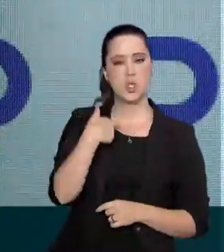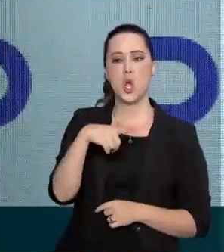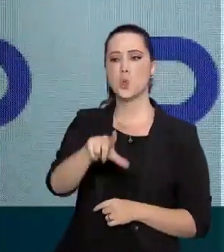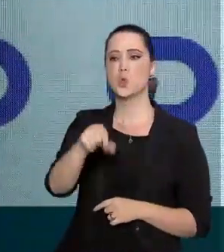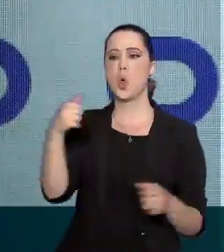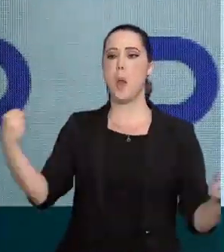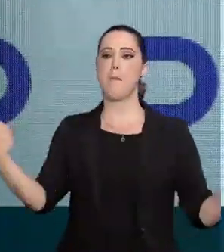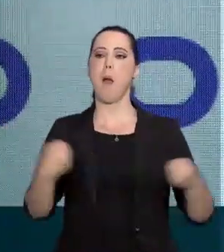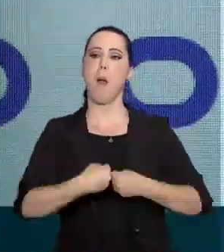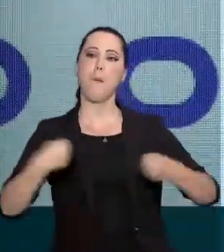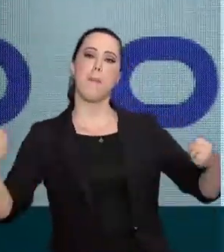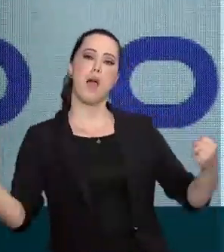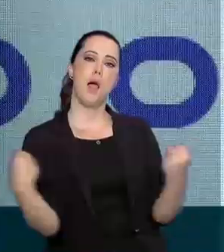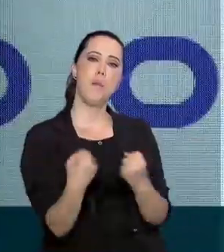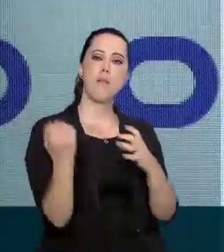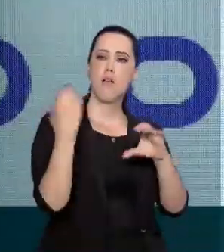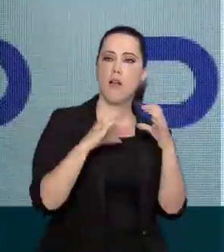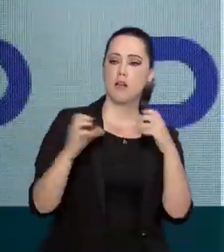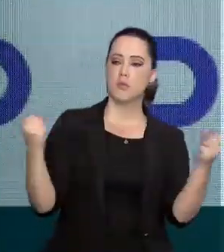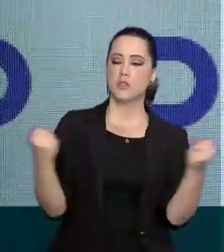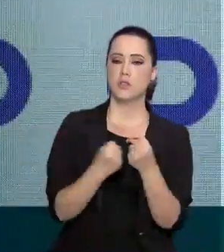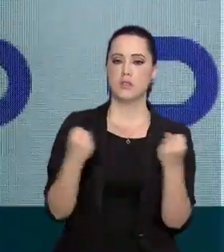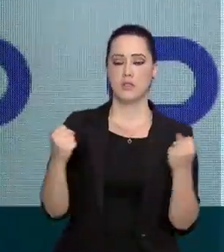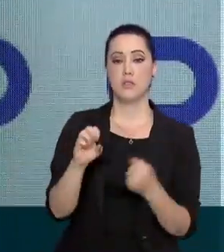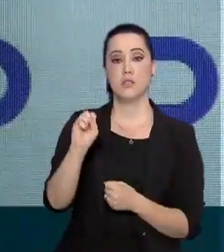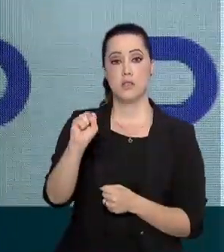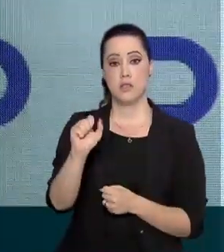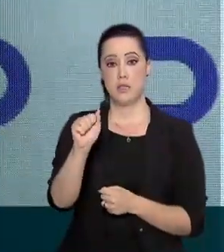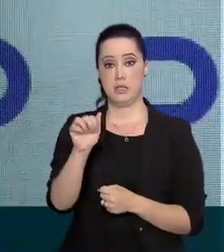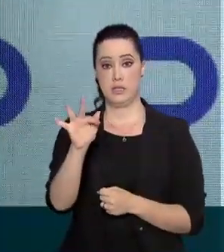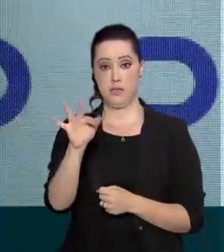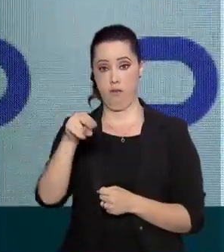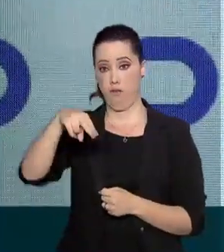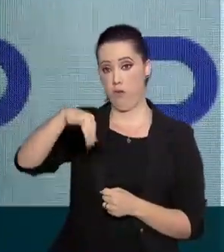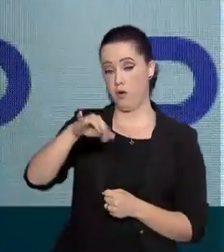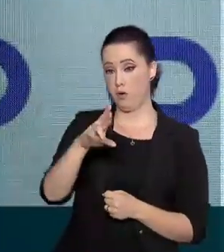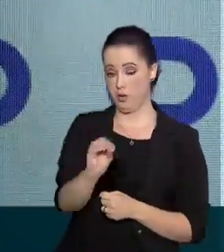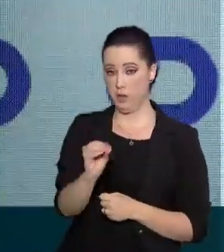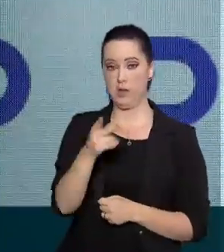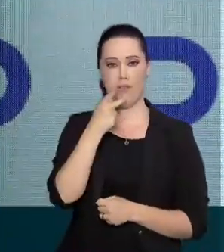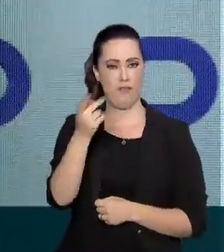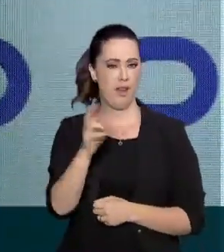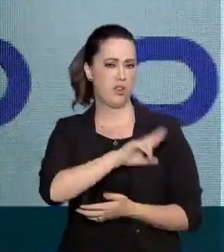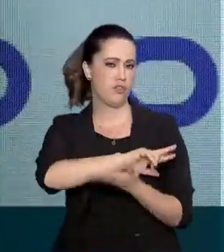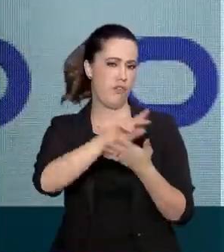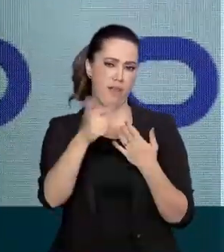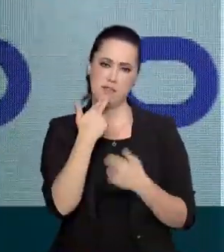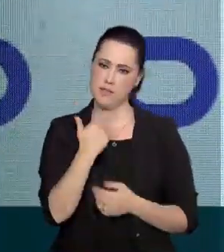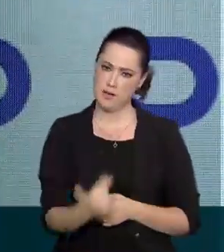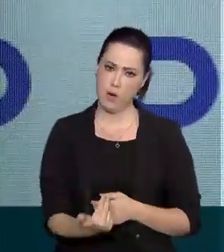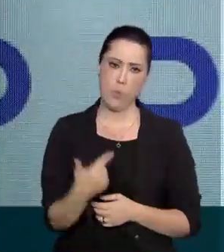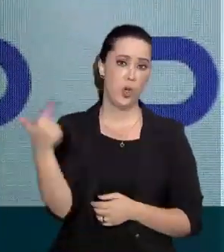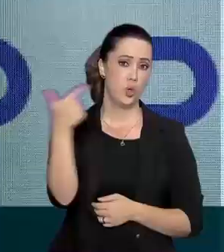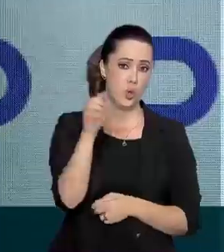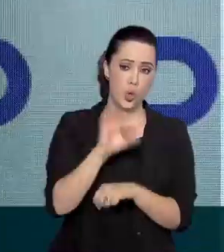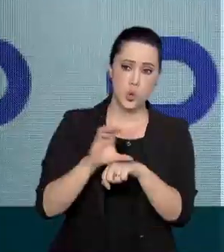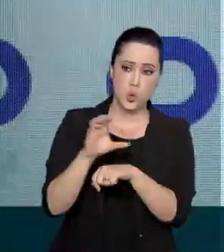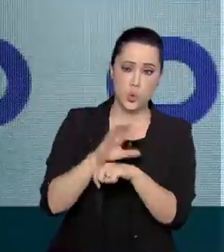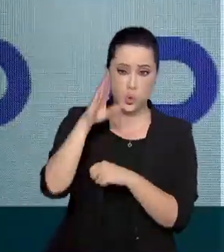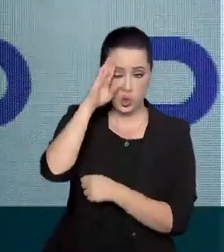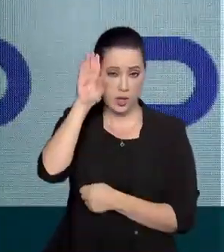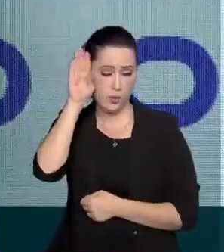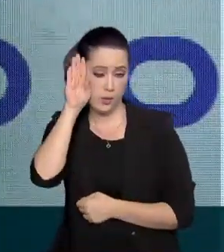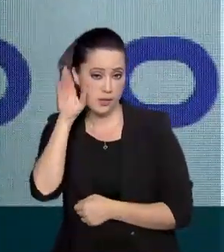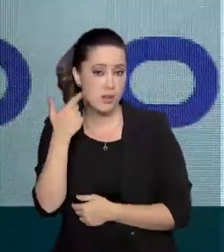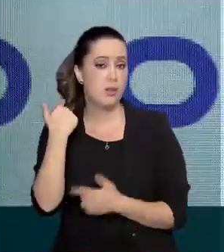na Embratur. Além de falar vários idiomas, ter 2 cursos superior e ter uma vasta vivência nesse